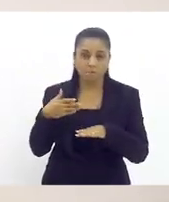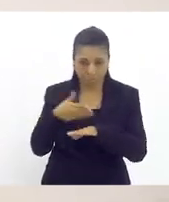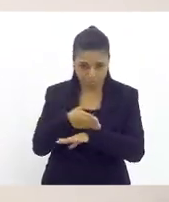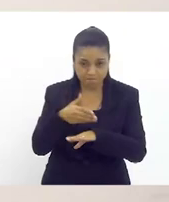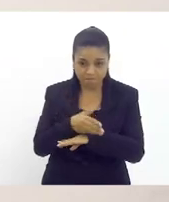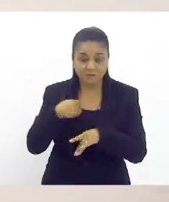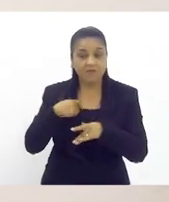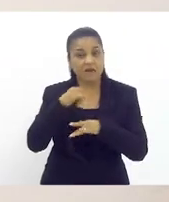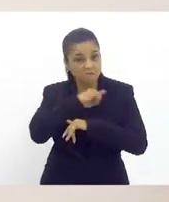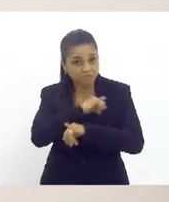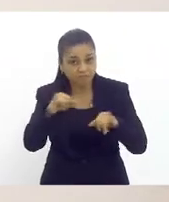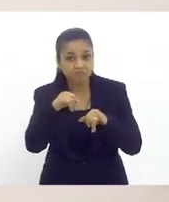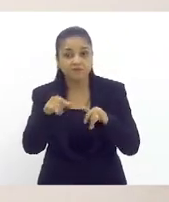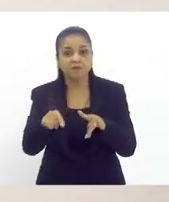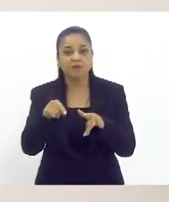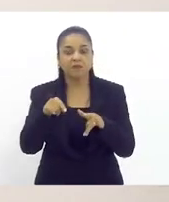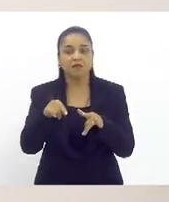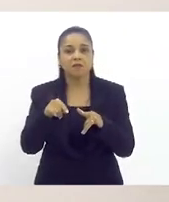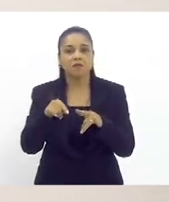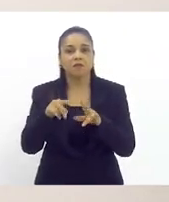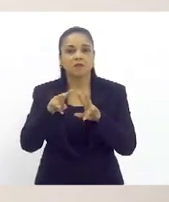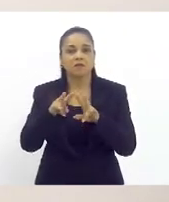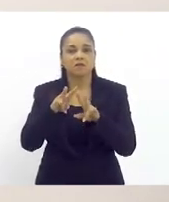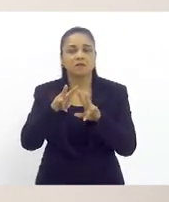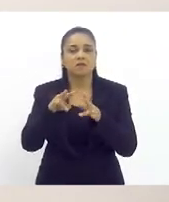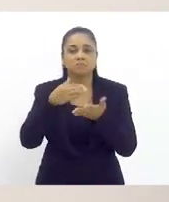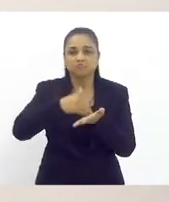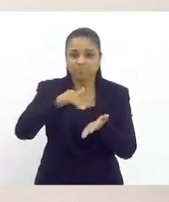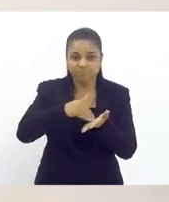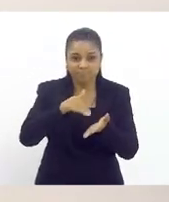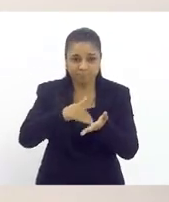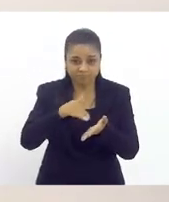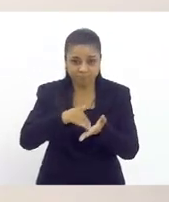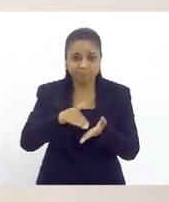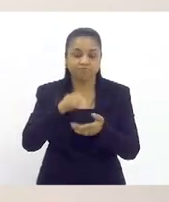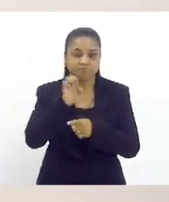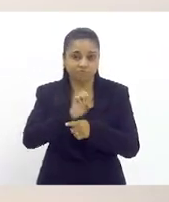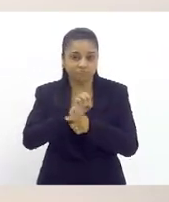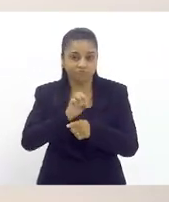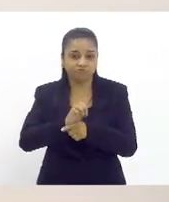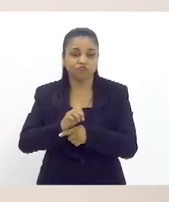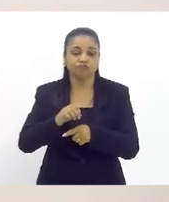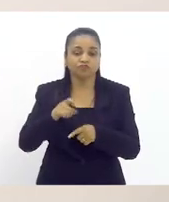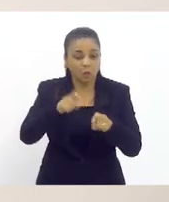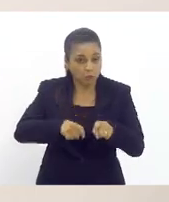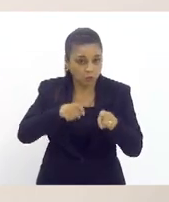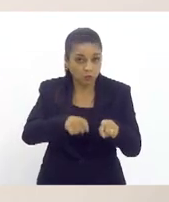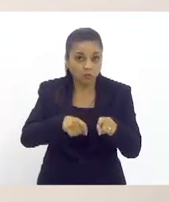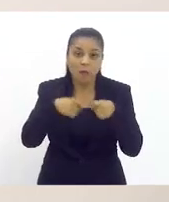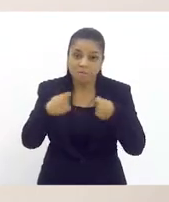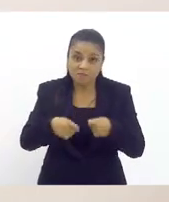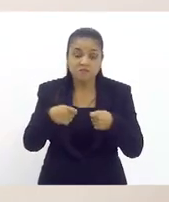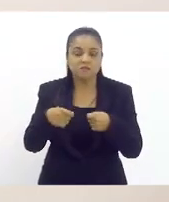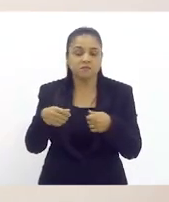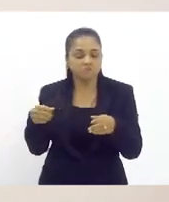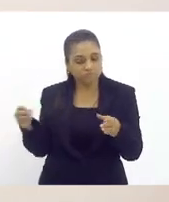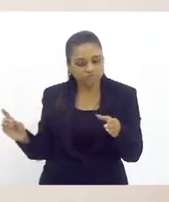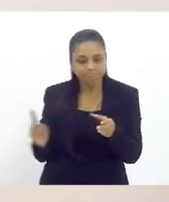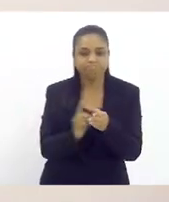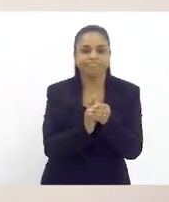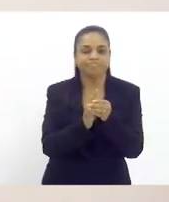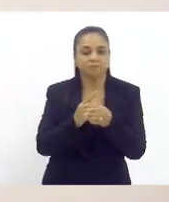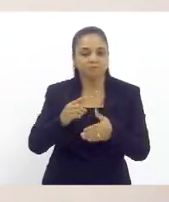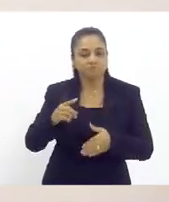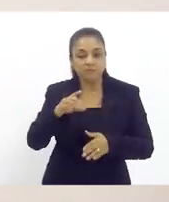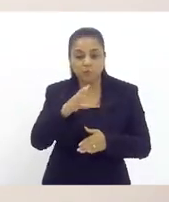foi enfática em dizer em matéria e Secretaria Estadual de agricultura tem que entrar na história do Carmo não é optativa